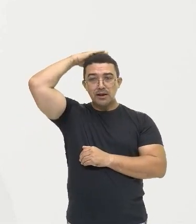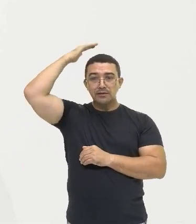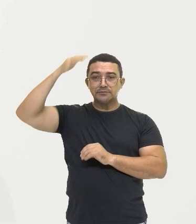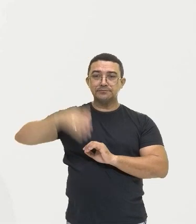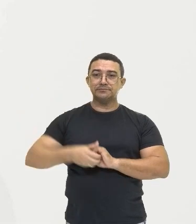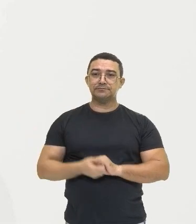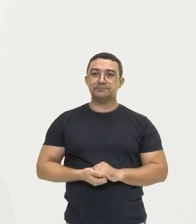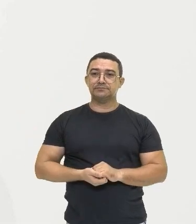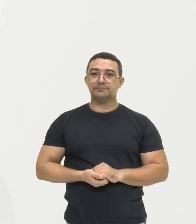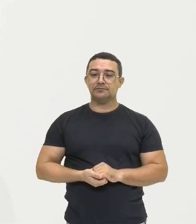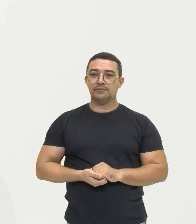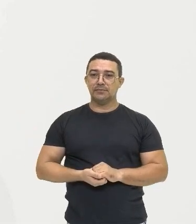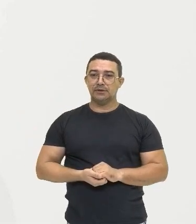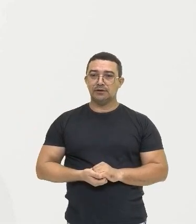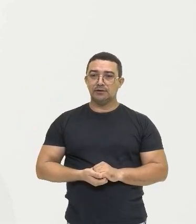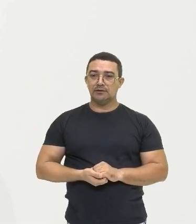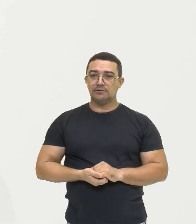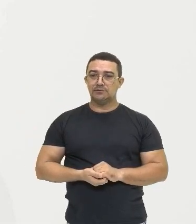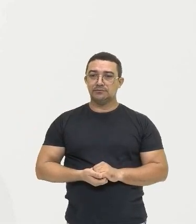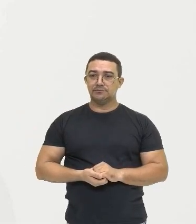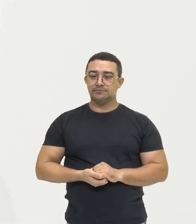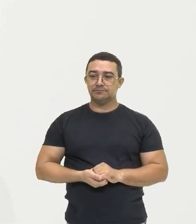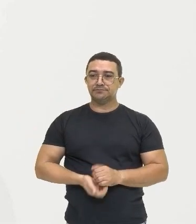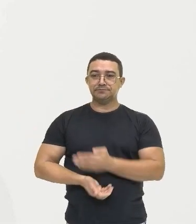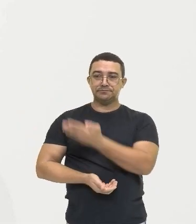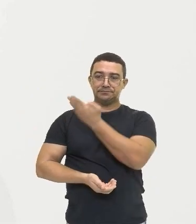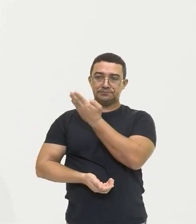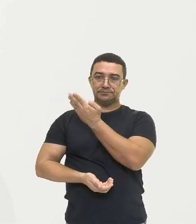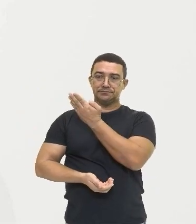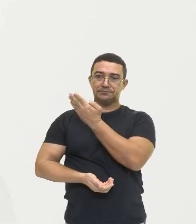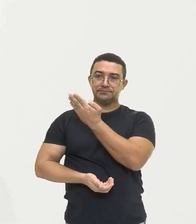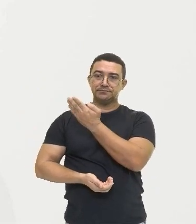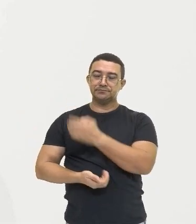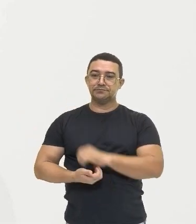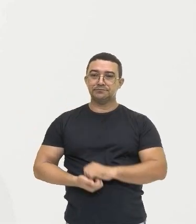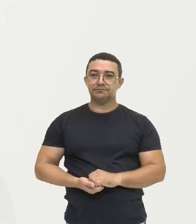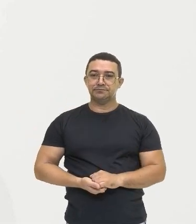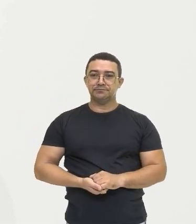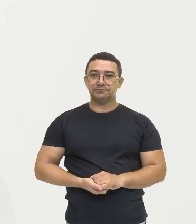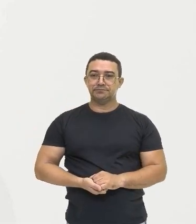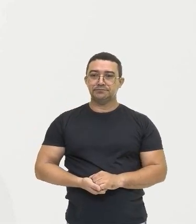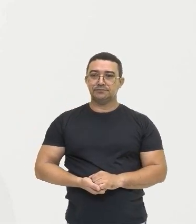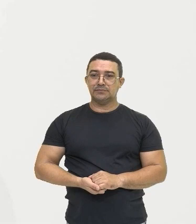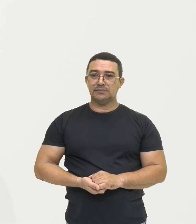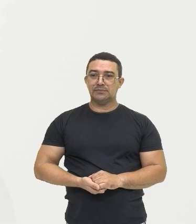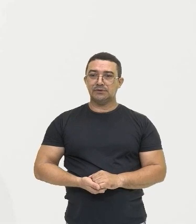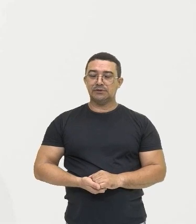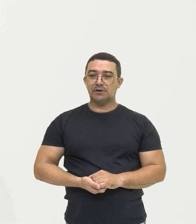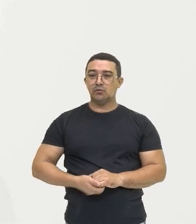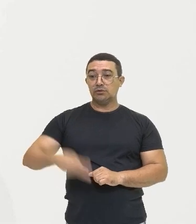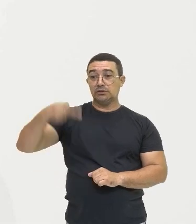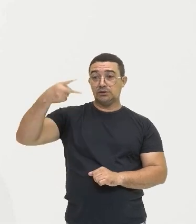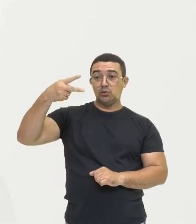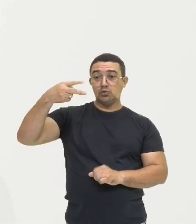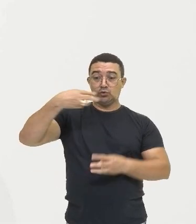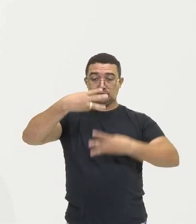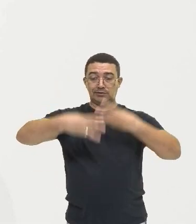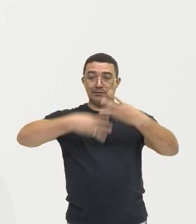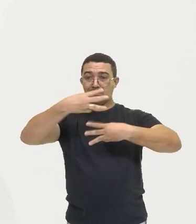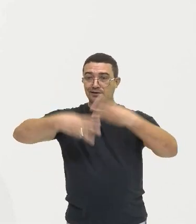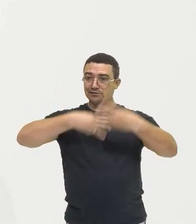em 2019 de Manaus, 0,603. Ficou, olha, pior no segundo